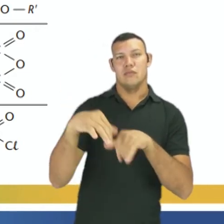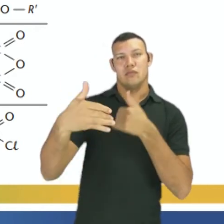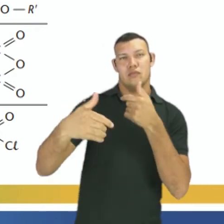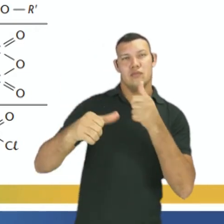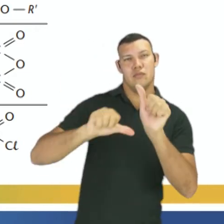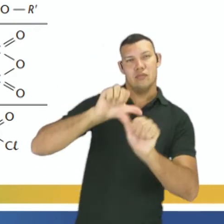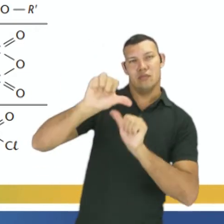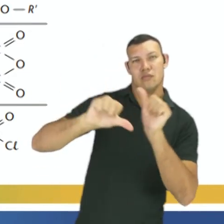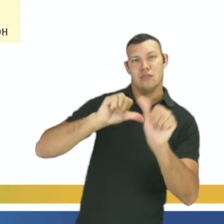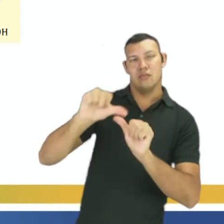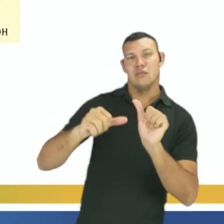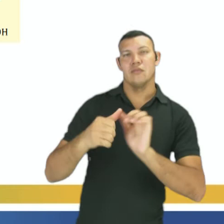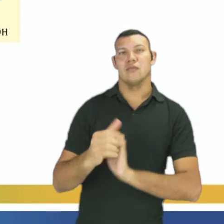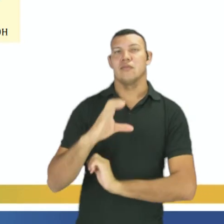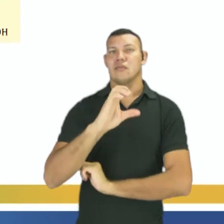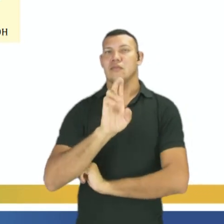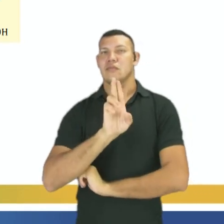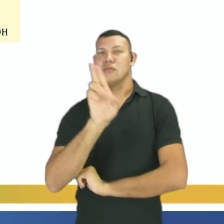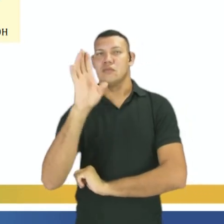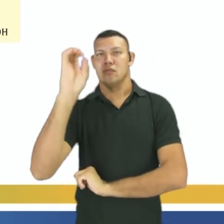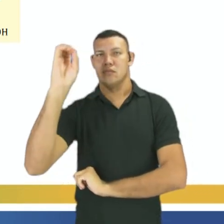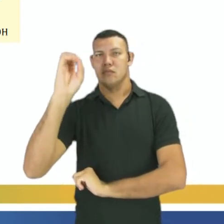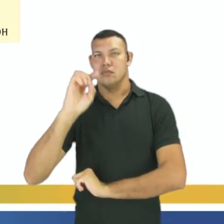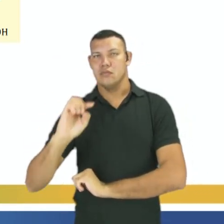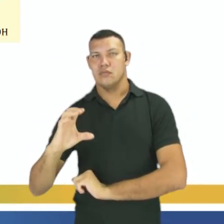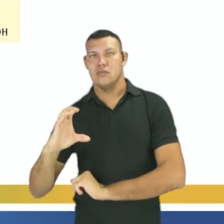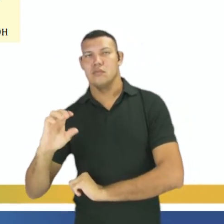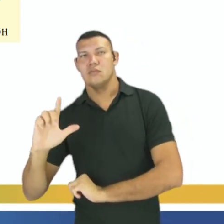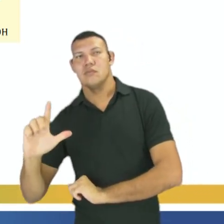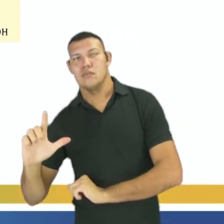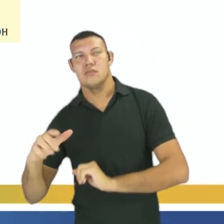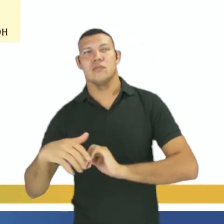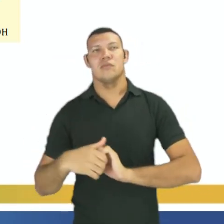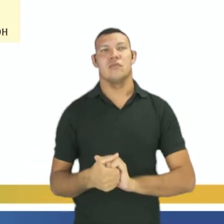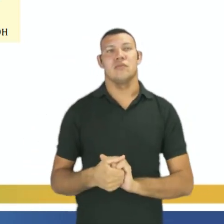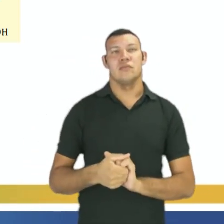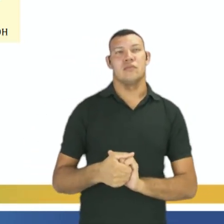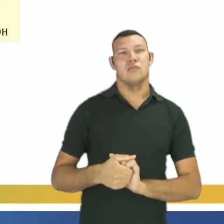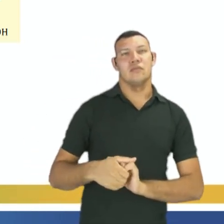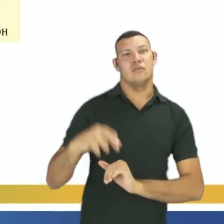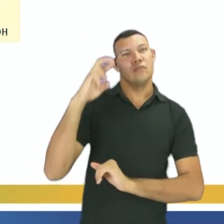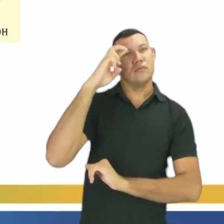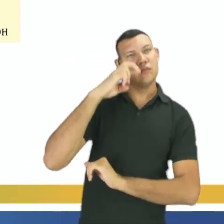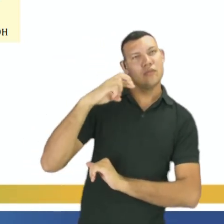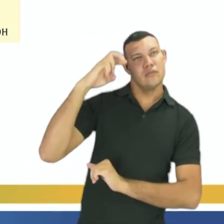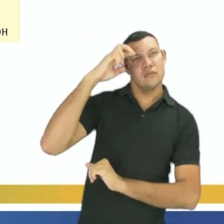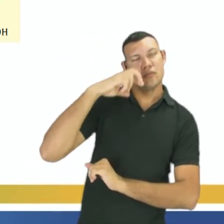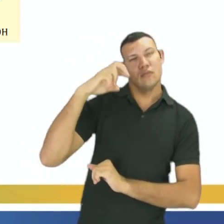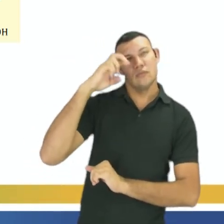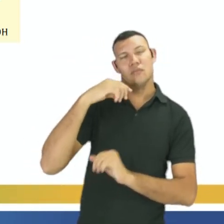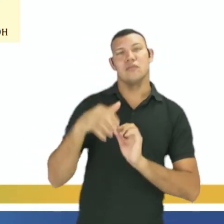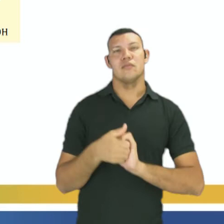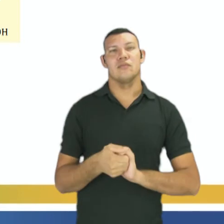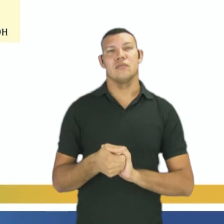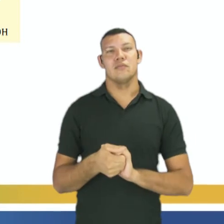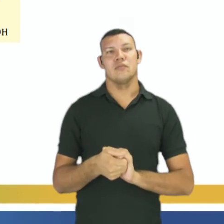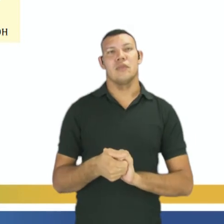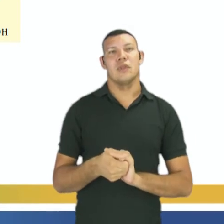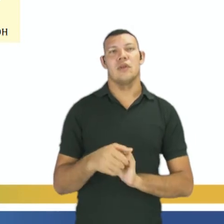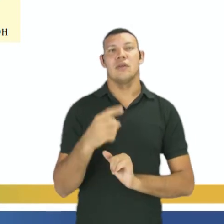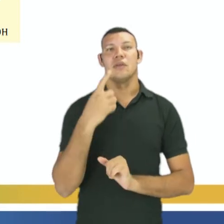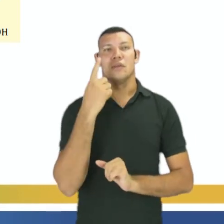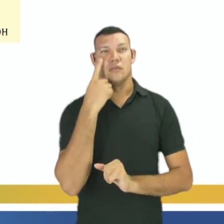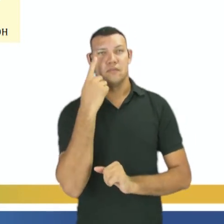com o haleto orgânico. Bem, pessoal, basicamente observando esse outro mapa conceitual, nós